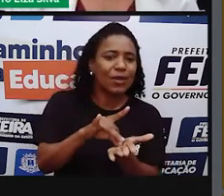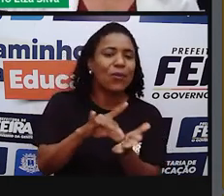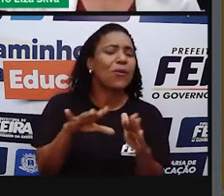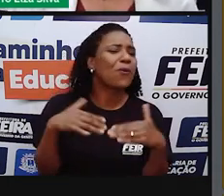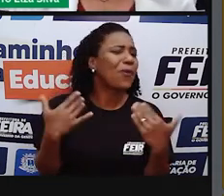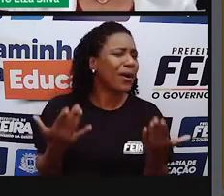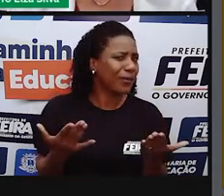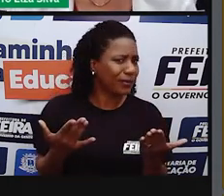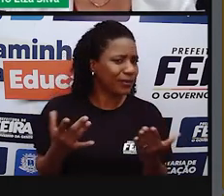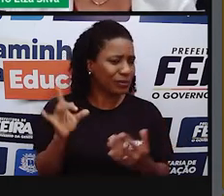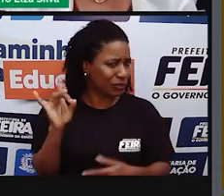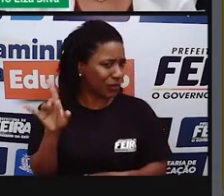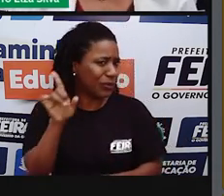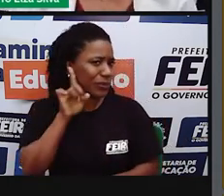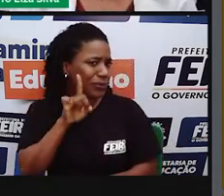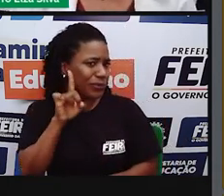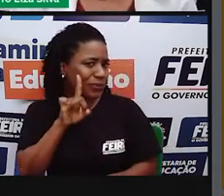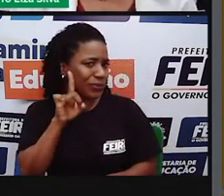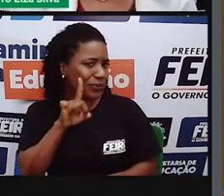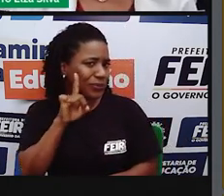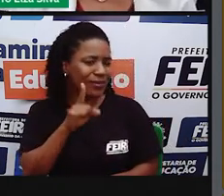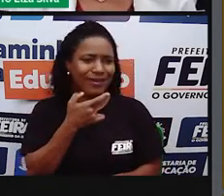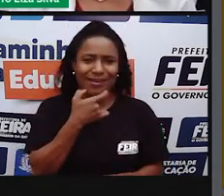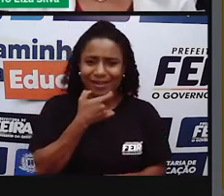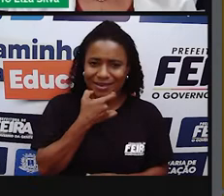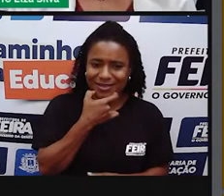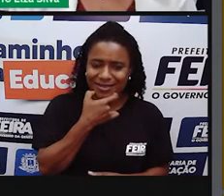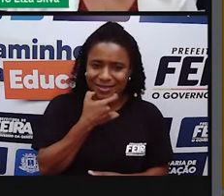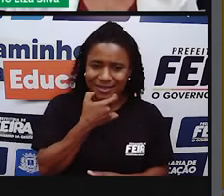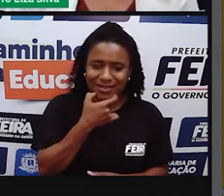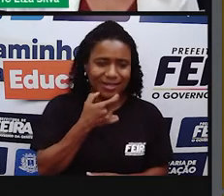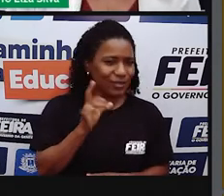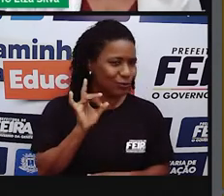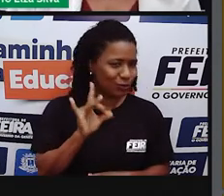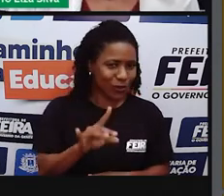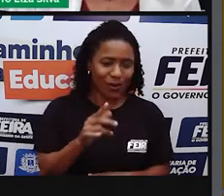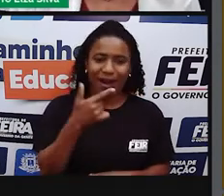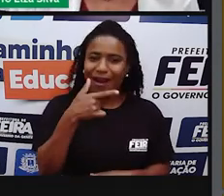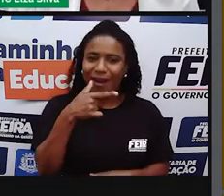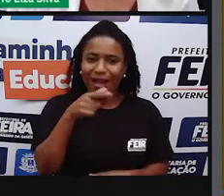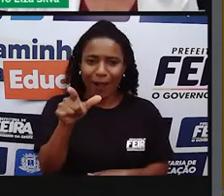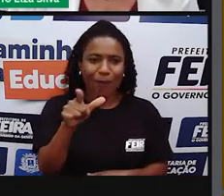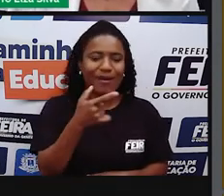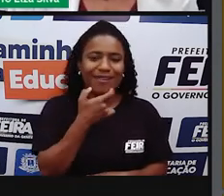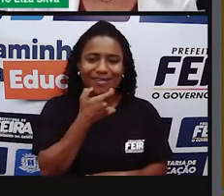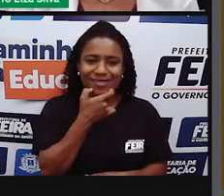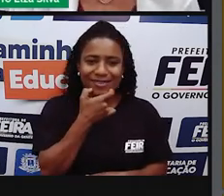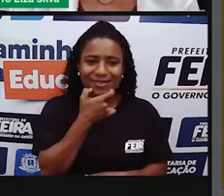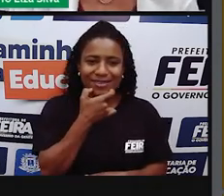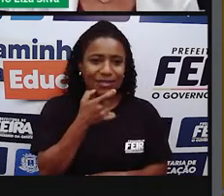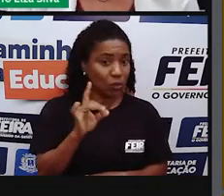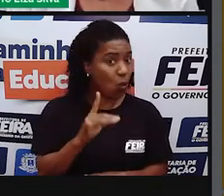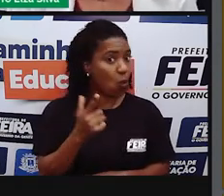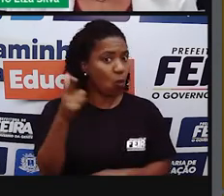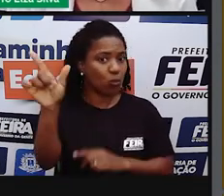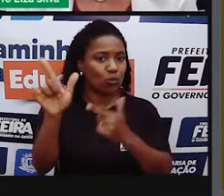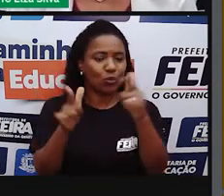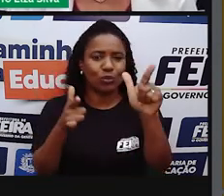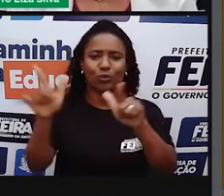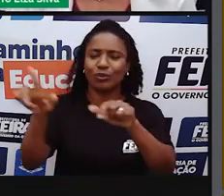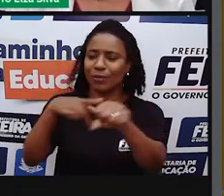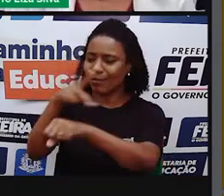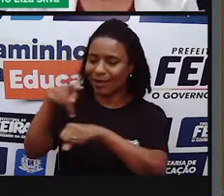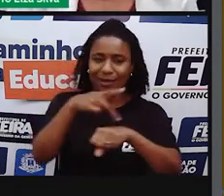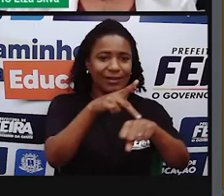Será que é só os Estados Unidos e a Inglaterra? Ou existem muito mais outros países que